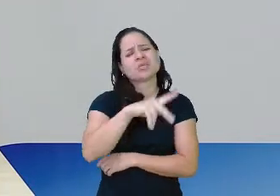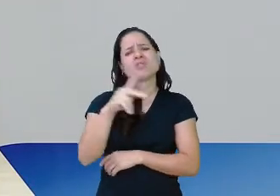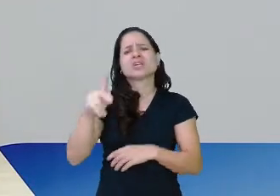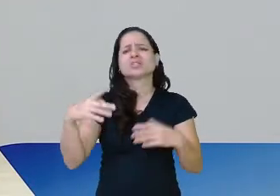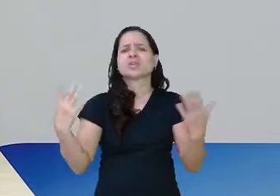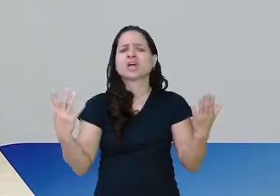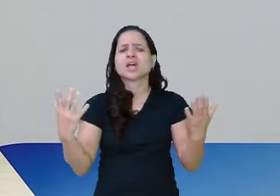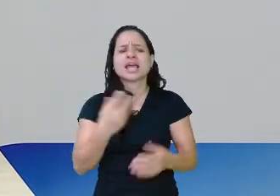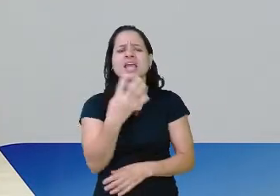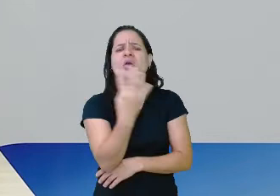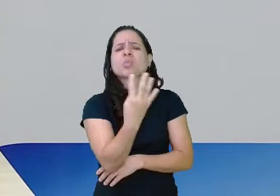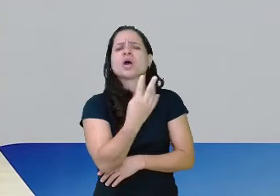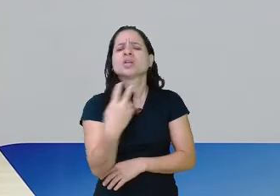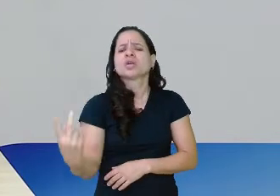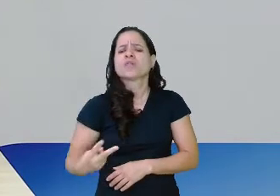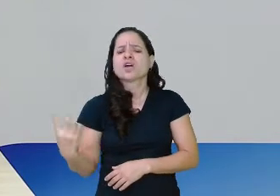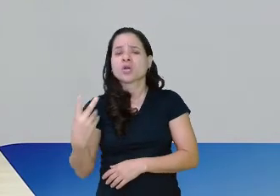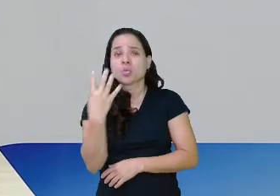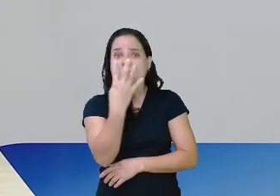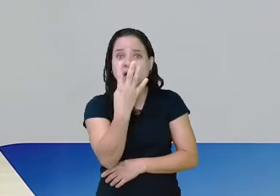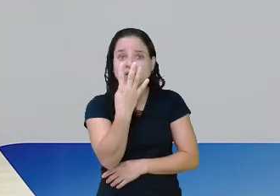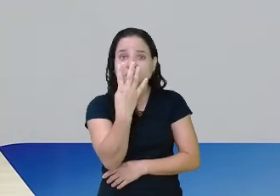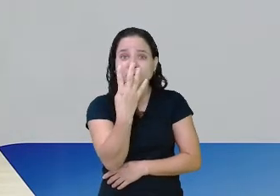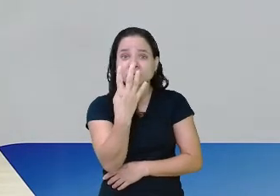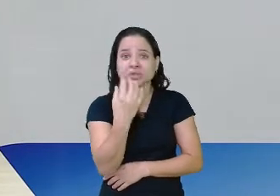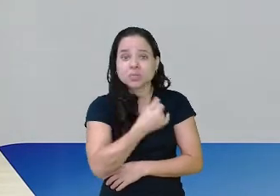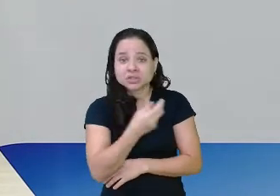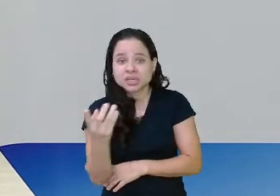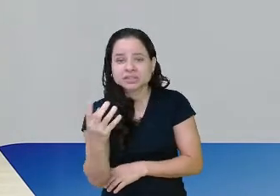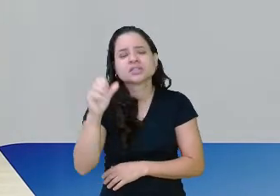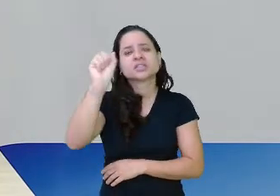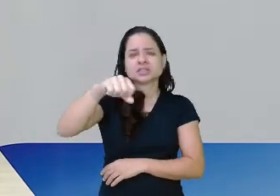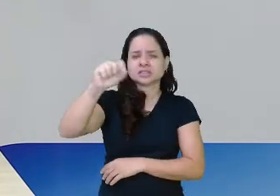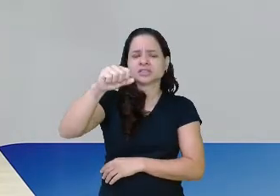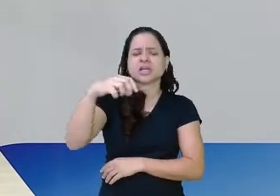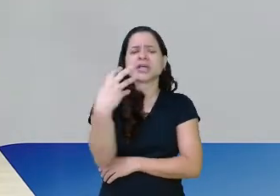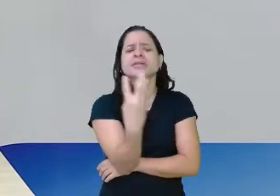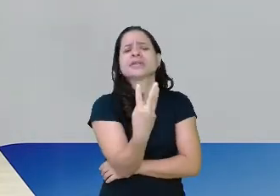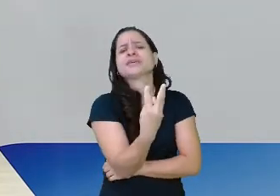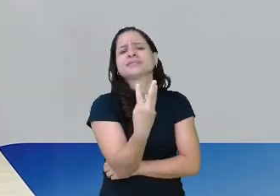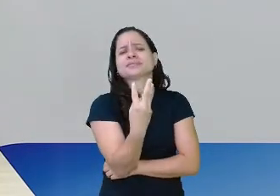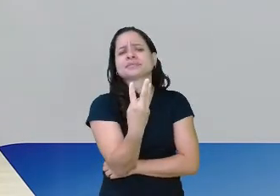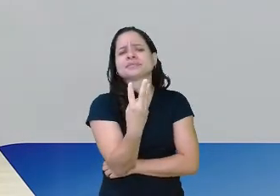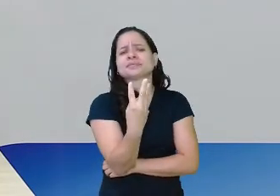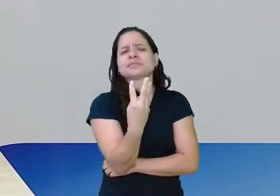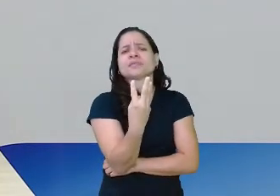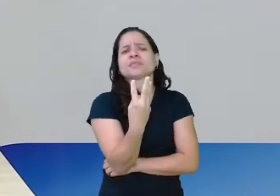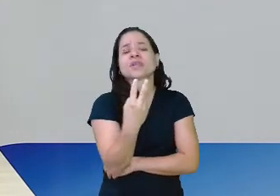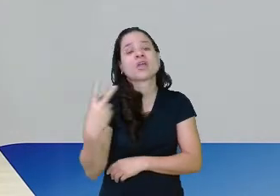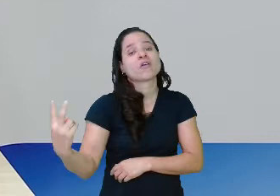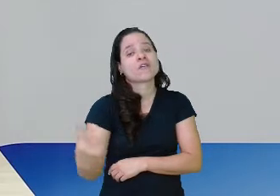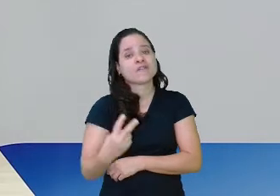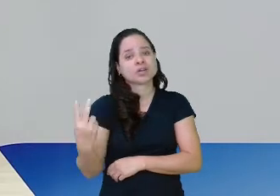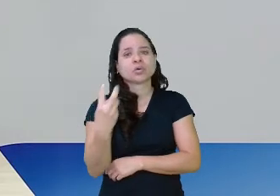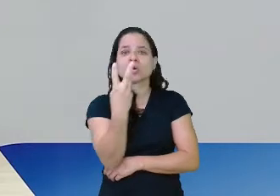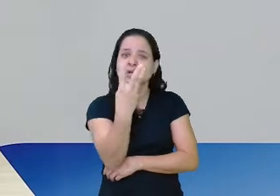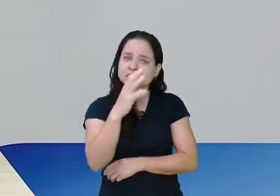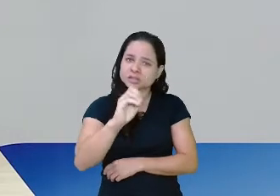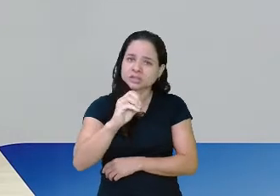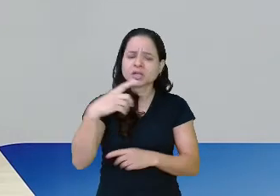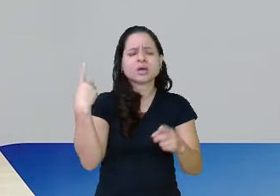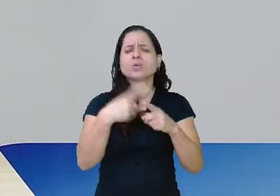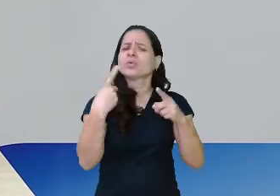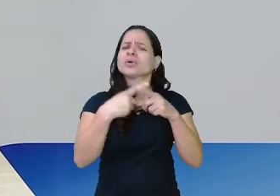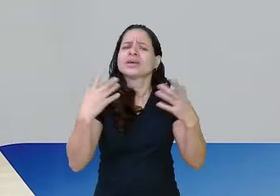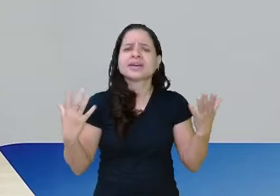Professora, esse 4 vale 4 unidades, né? É. E esse 3? Esse 3 vale 30. Por